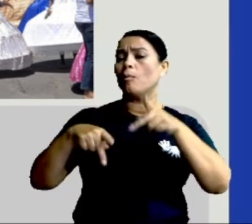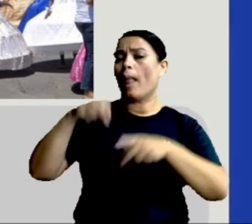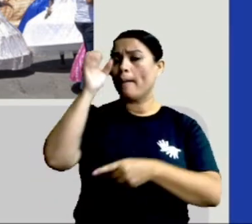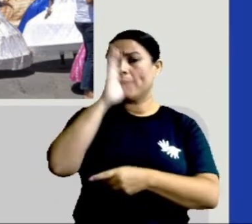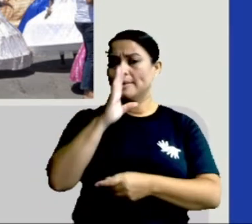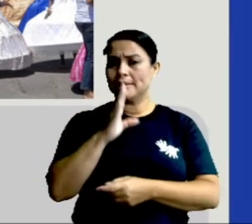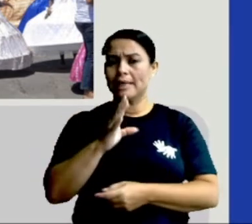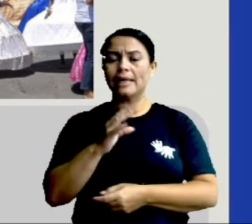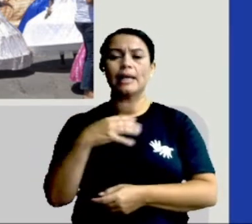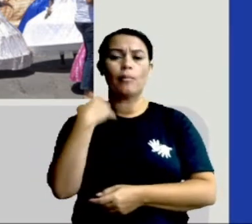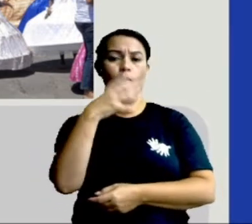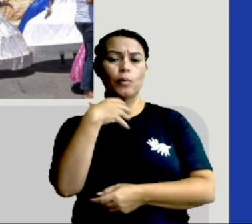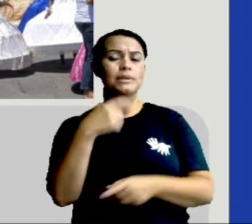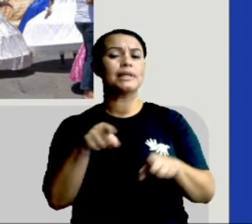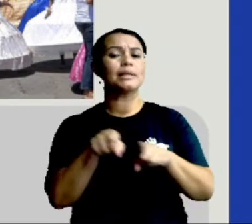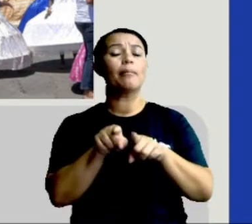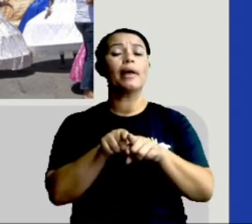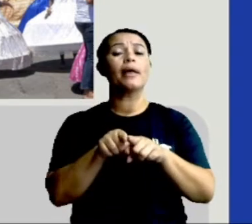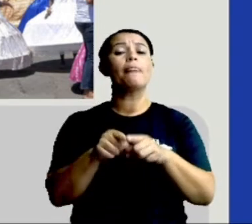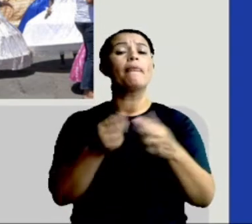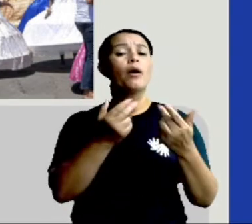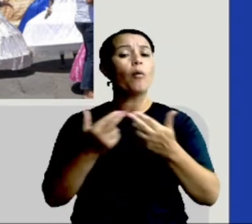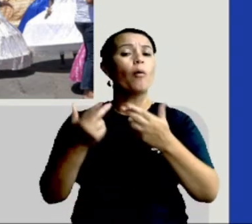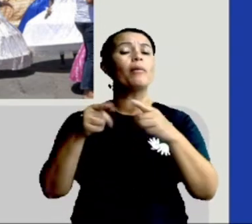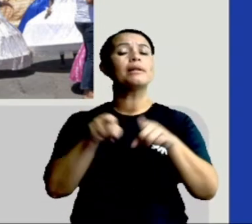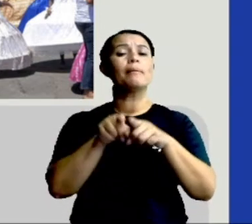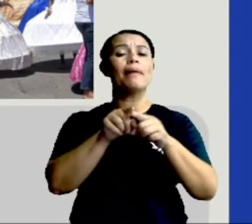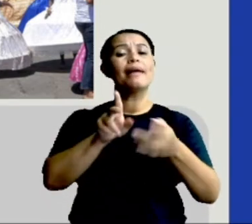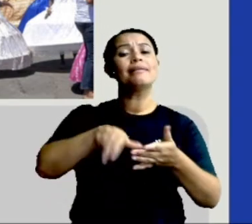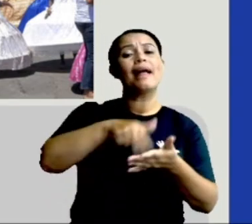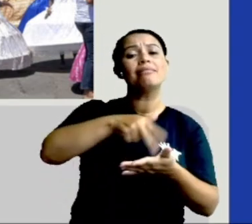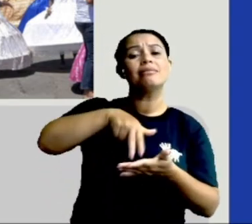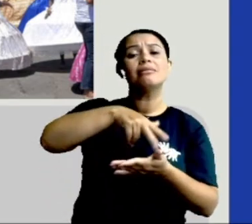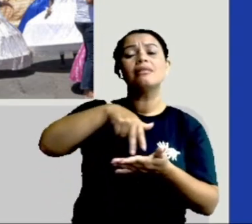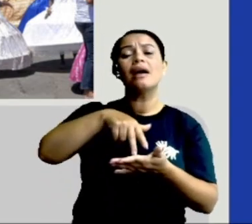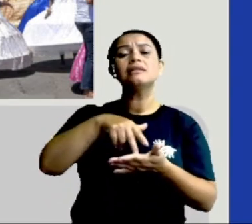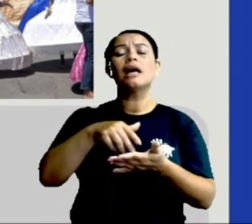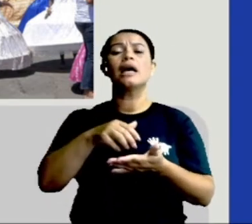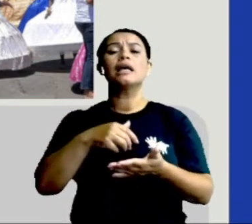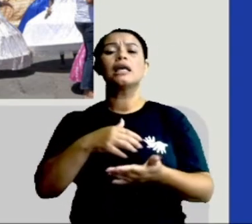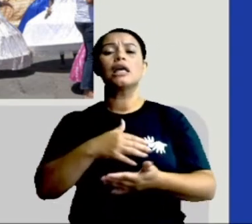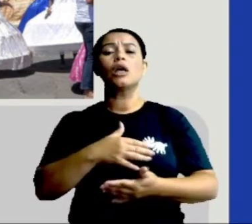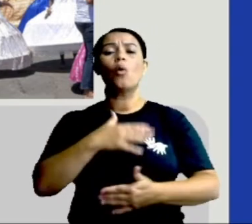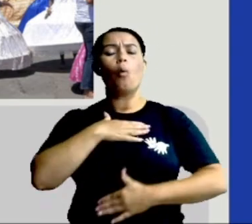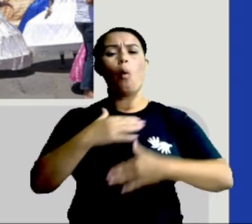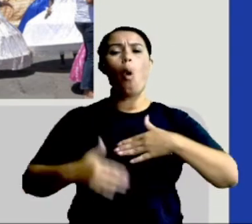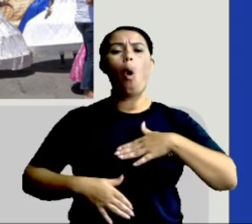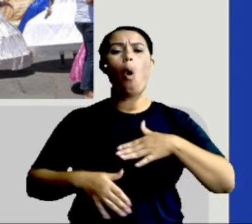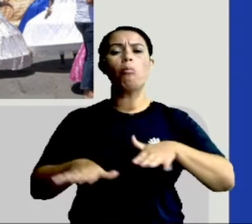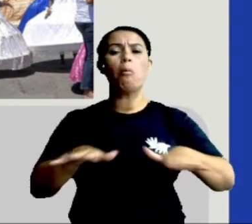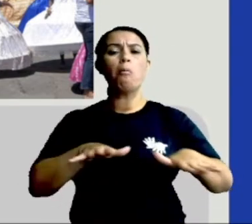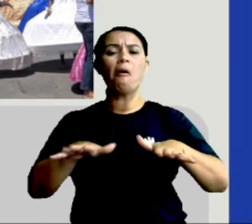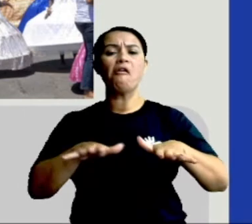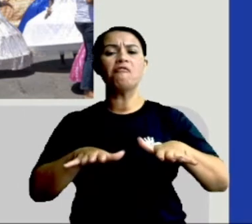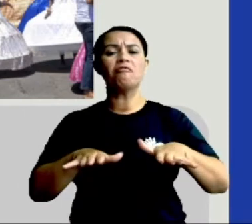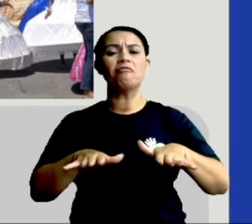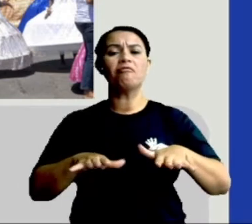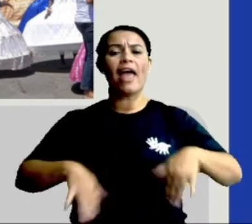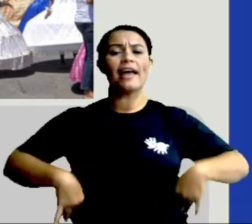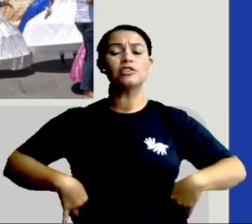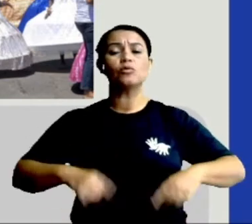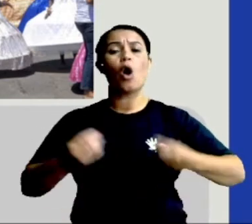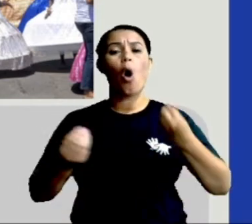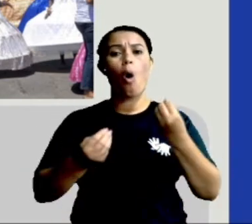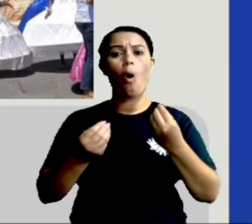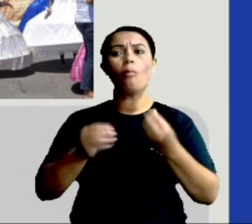brasileira. Igualmente na dança, verificamos que o jeito de mover a cintura foi herdado dos